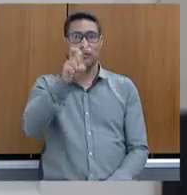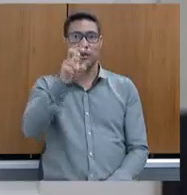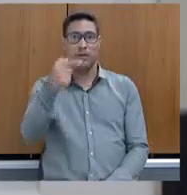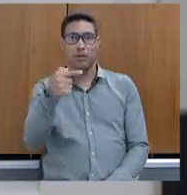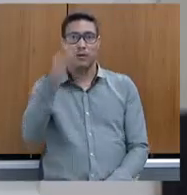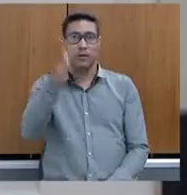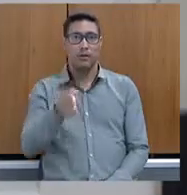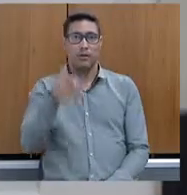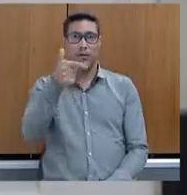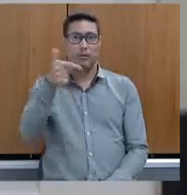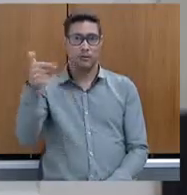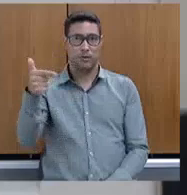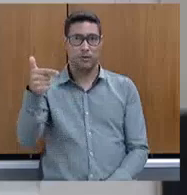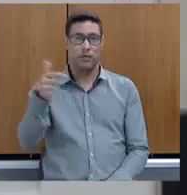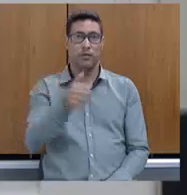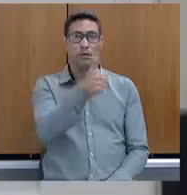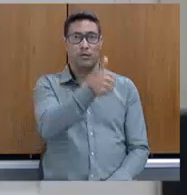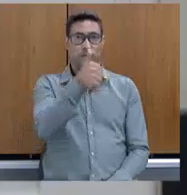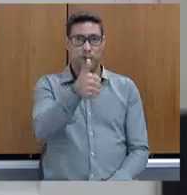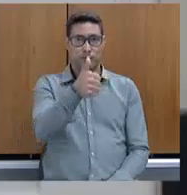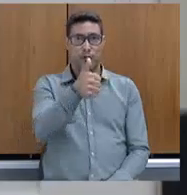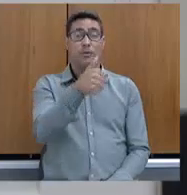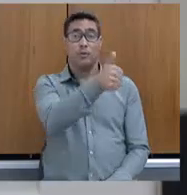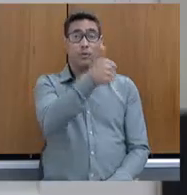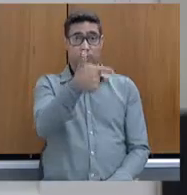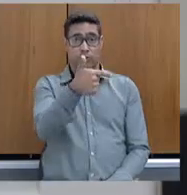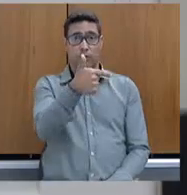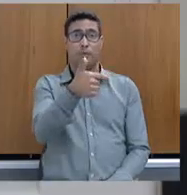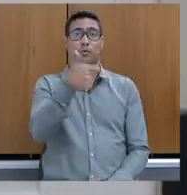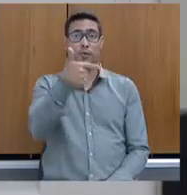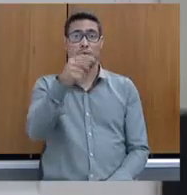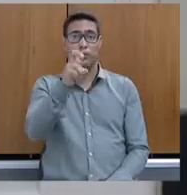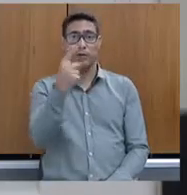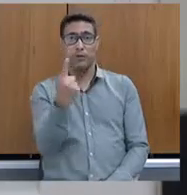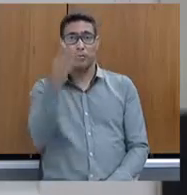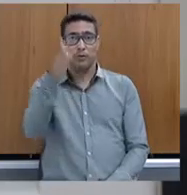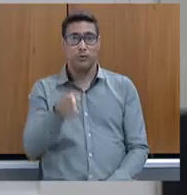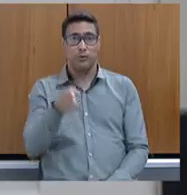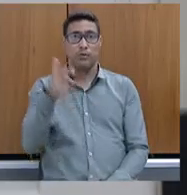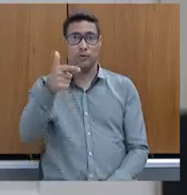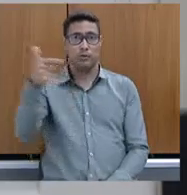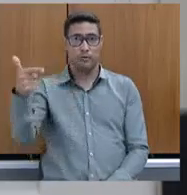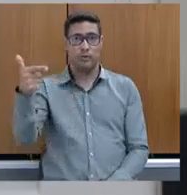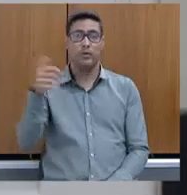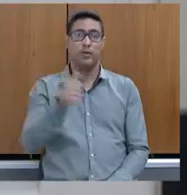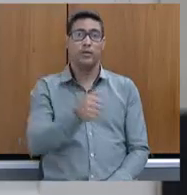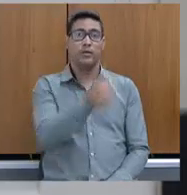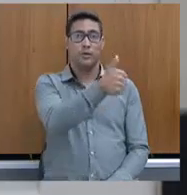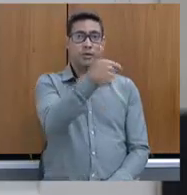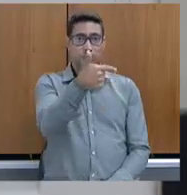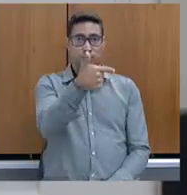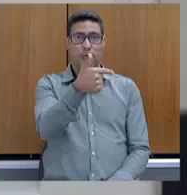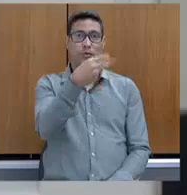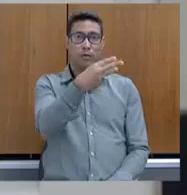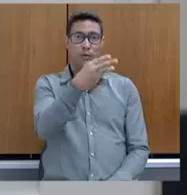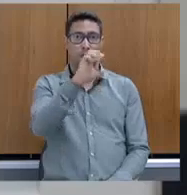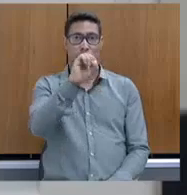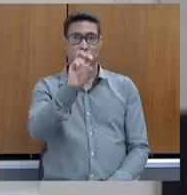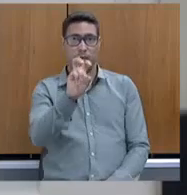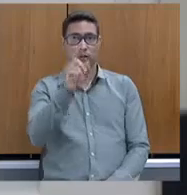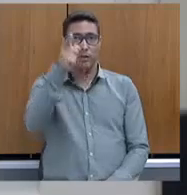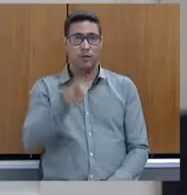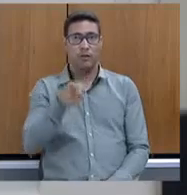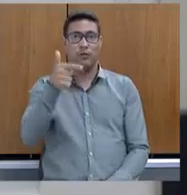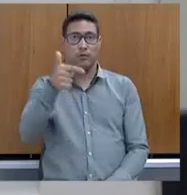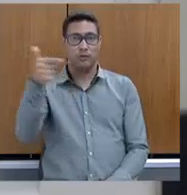2022 11 12.251 de 2022 12.305 de